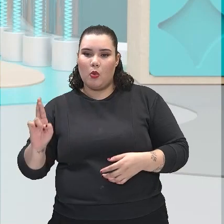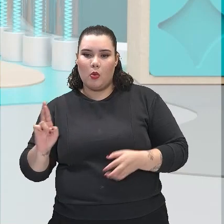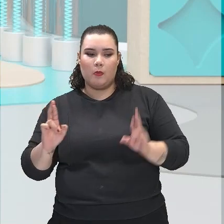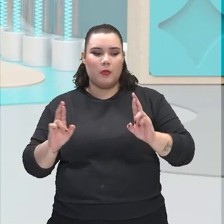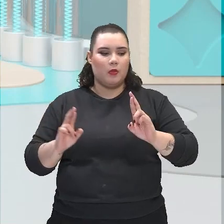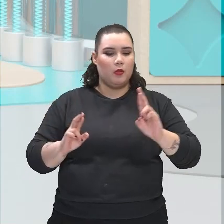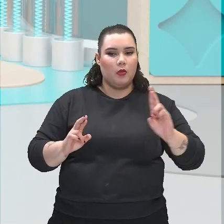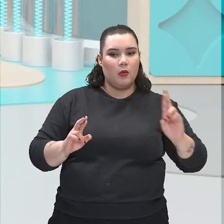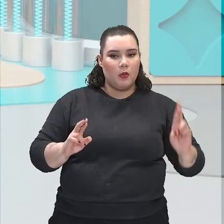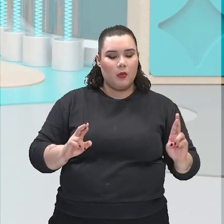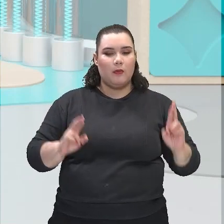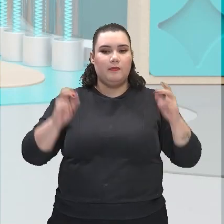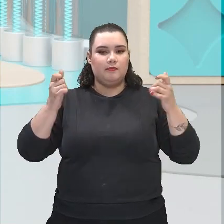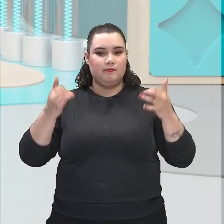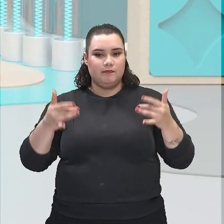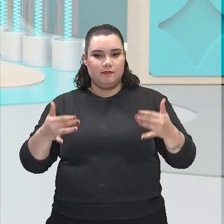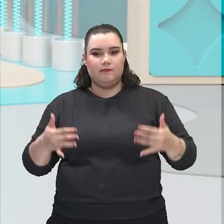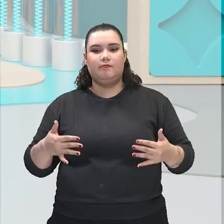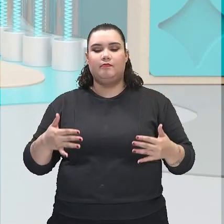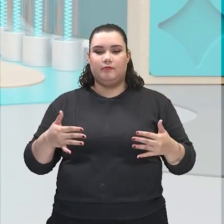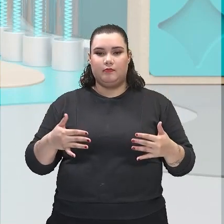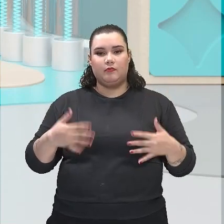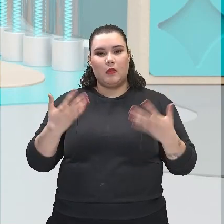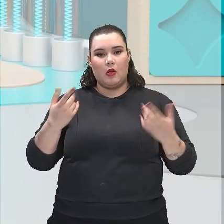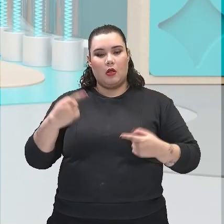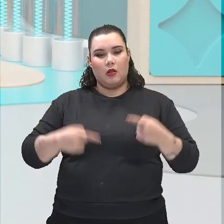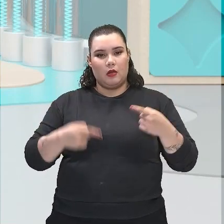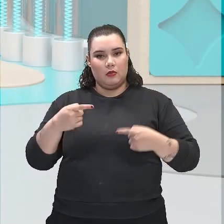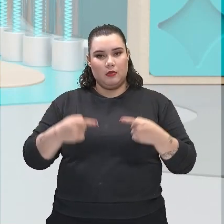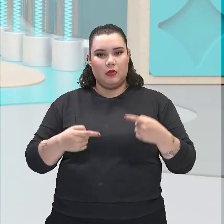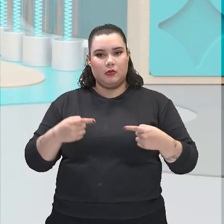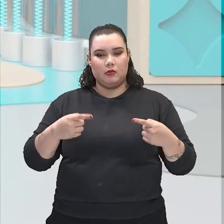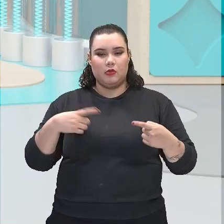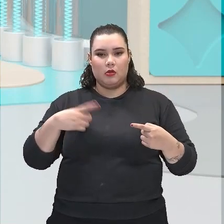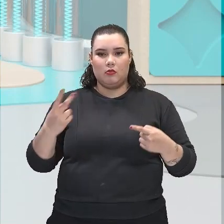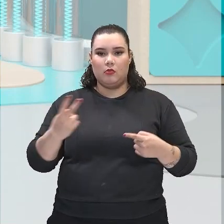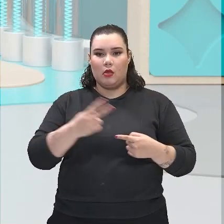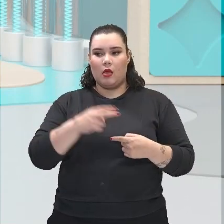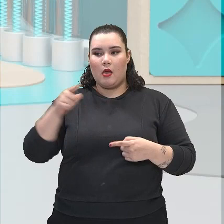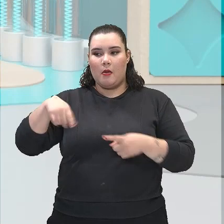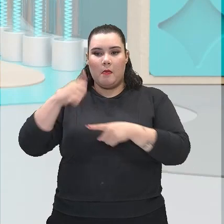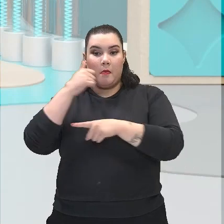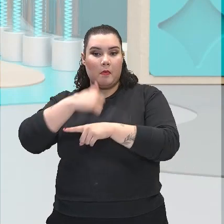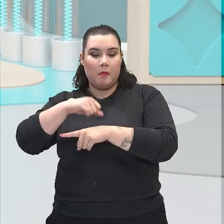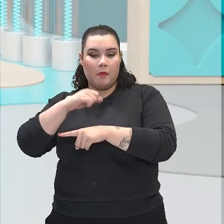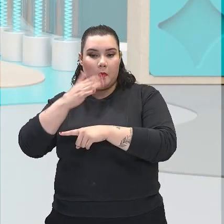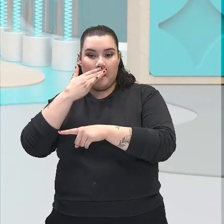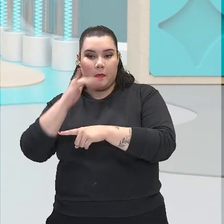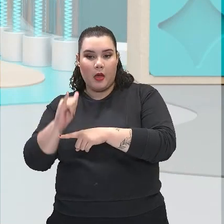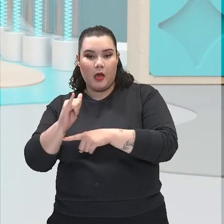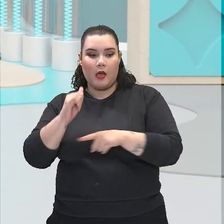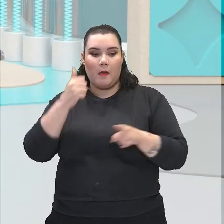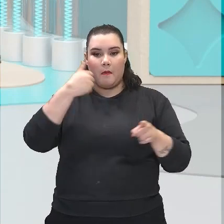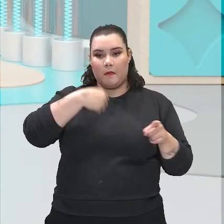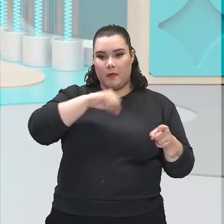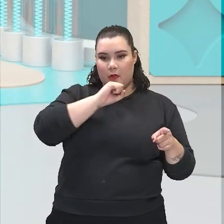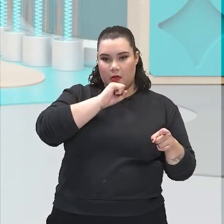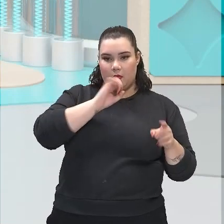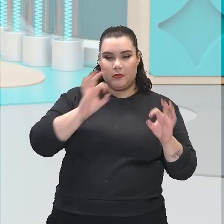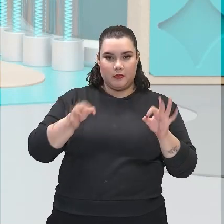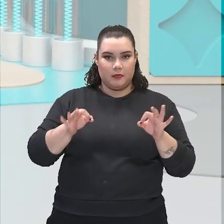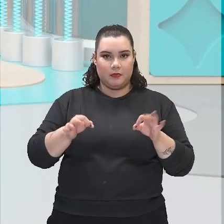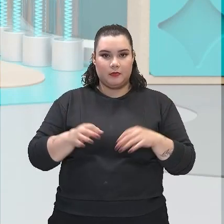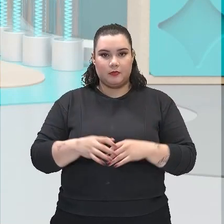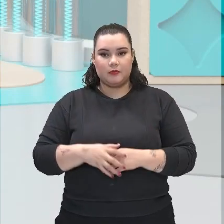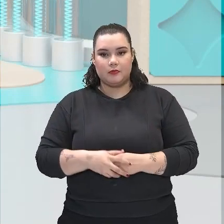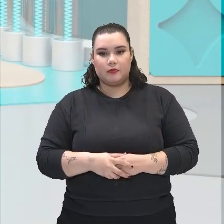o nome, né? Então percebe que aqui nós tivemos o debate entre pais, né, que são responsáveis por crianças e adolescentes.